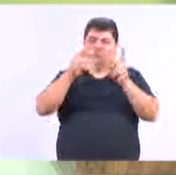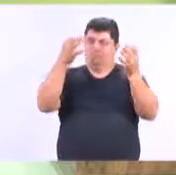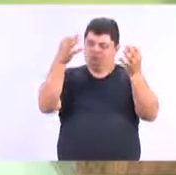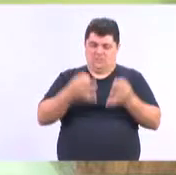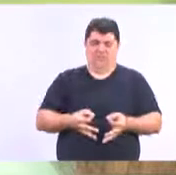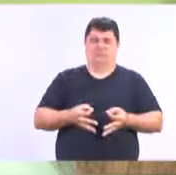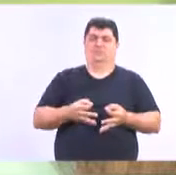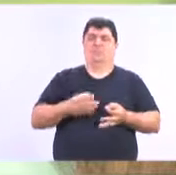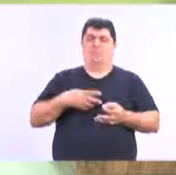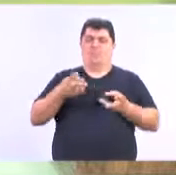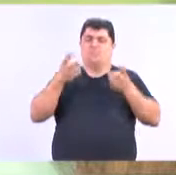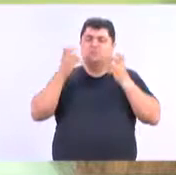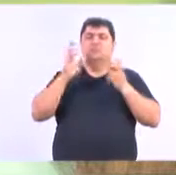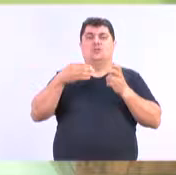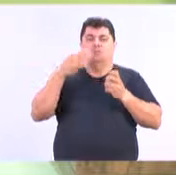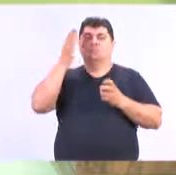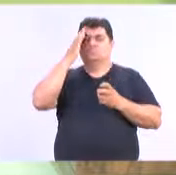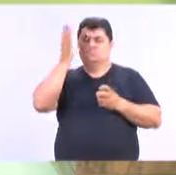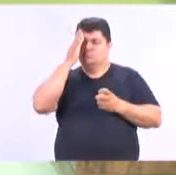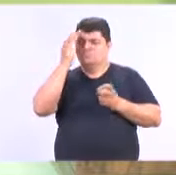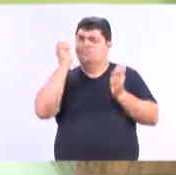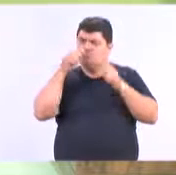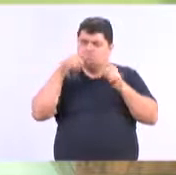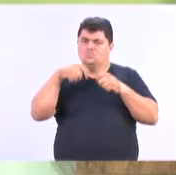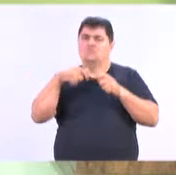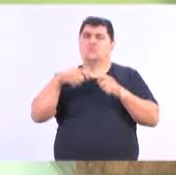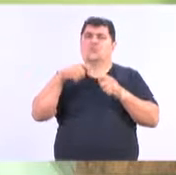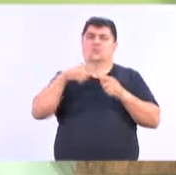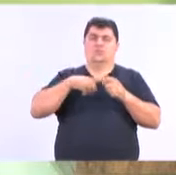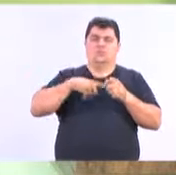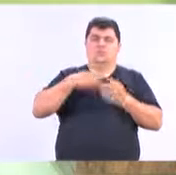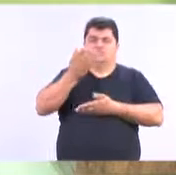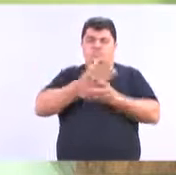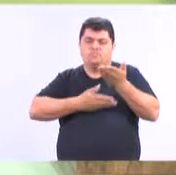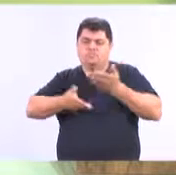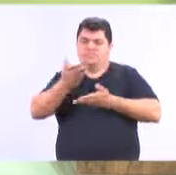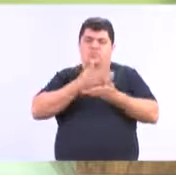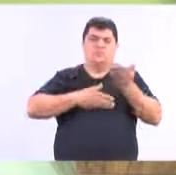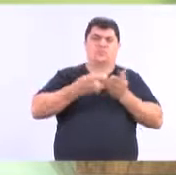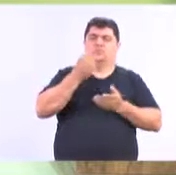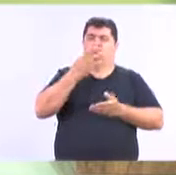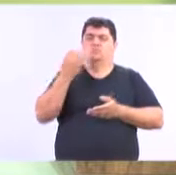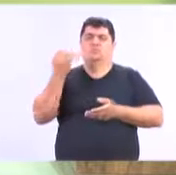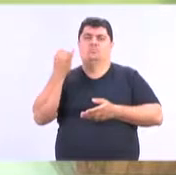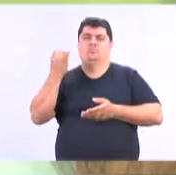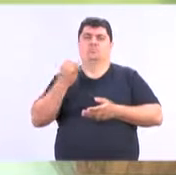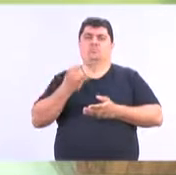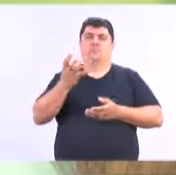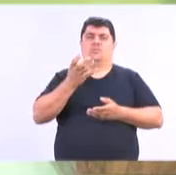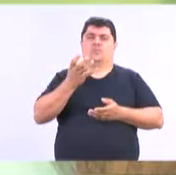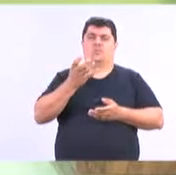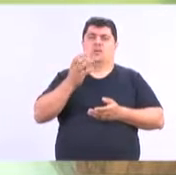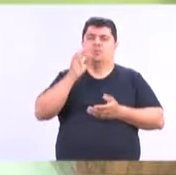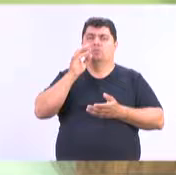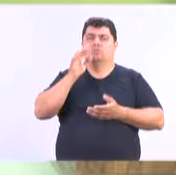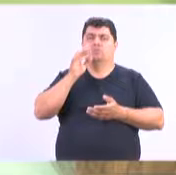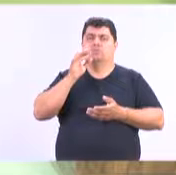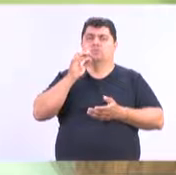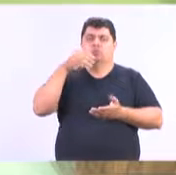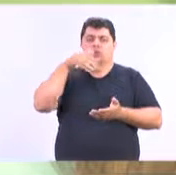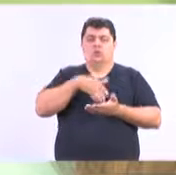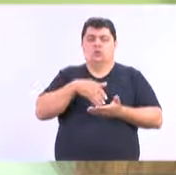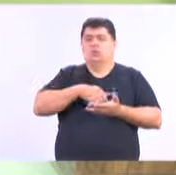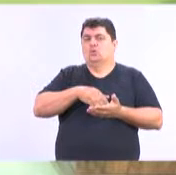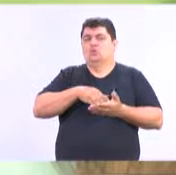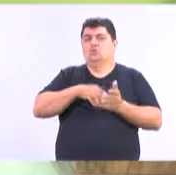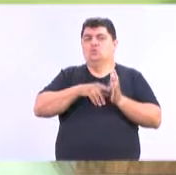percebe aqui que vocês realmente compreenderam o conteúdo, participaram da aula. Então, isso é muito interessante. Eu queria só colocar aqui que na última